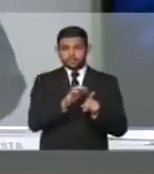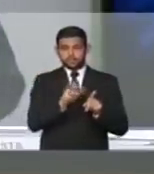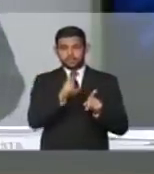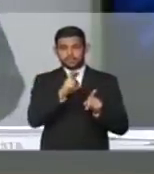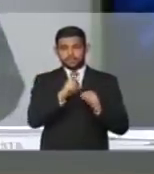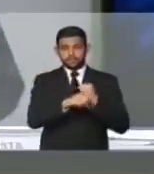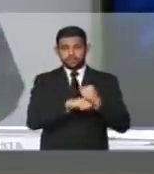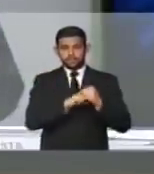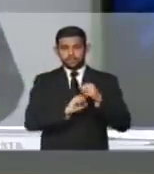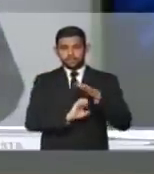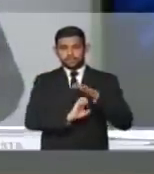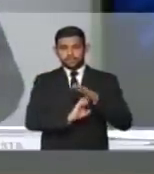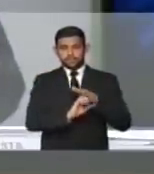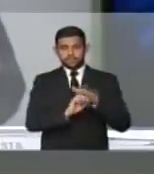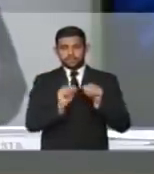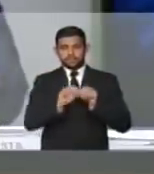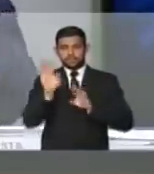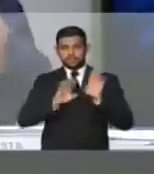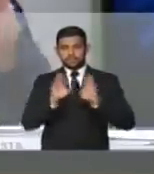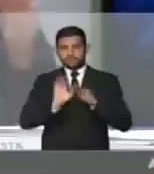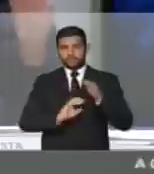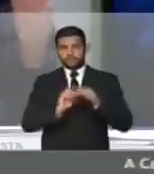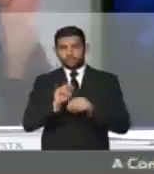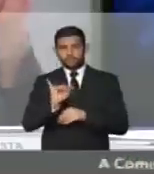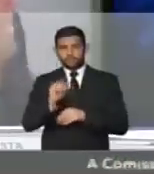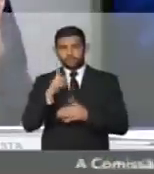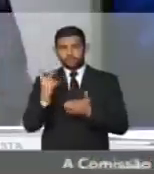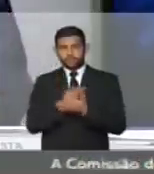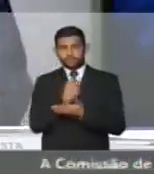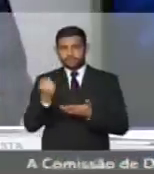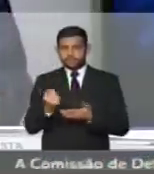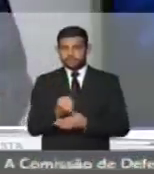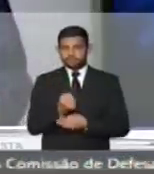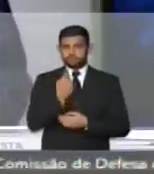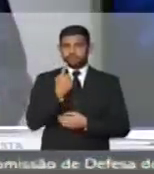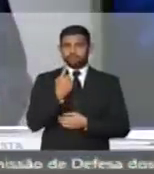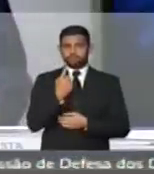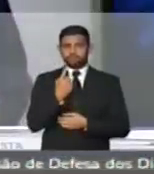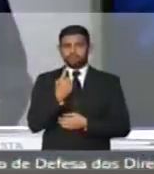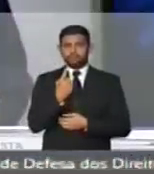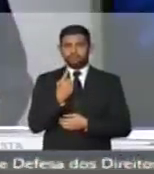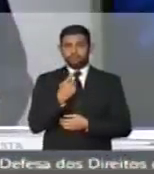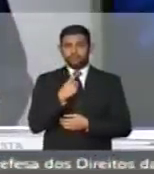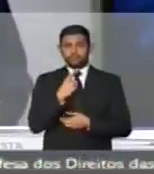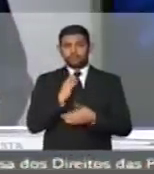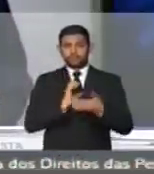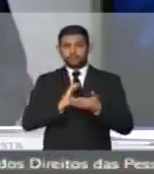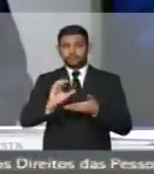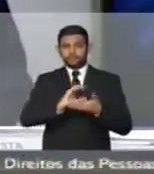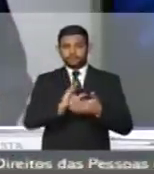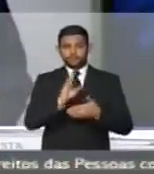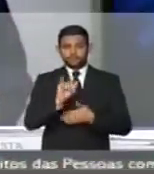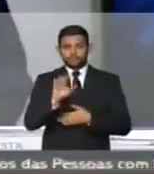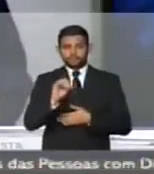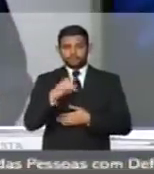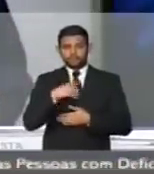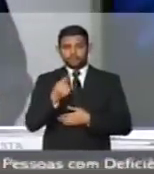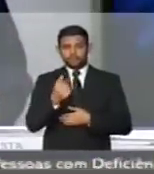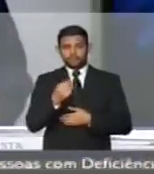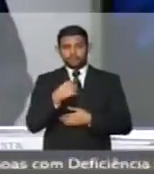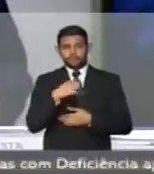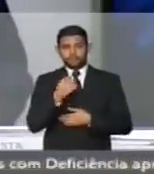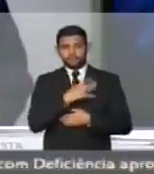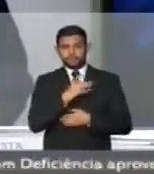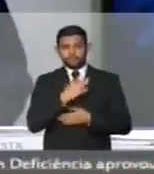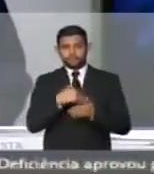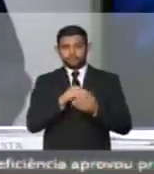5 empresas listadas em Bolsa. Aí acontece um fenômeno curioso. Investidor de Bolsa e dinheiro é muito covarde, então